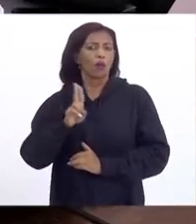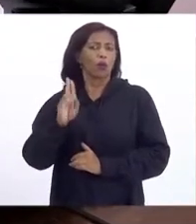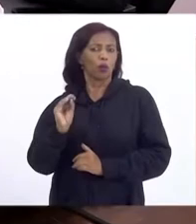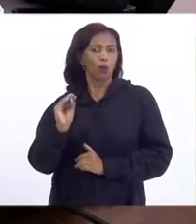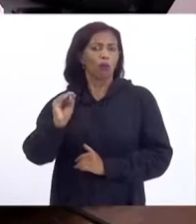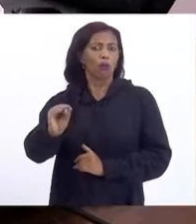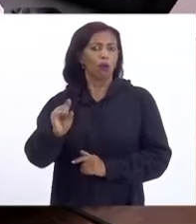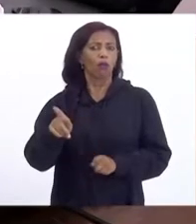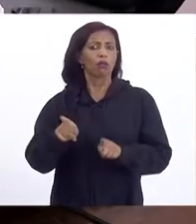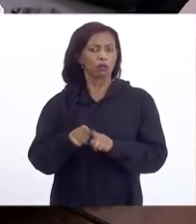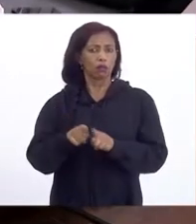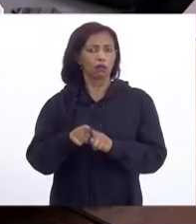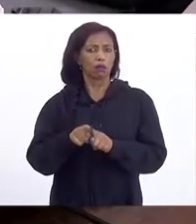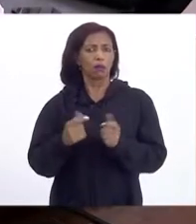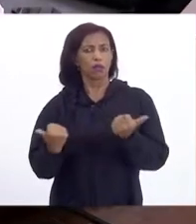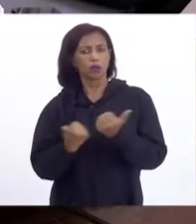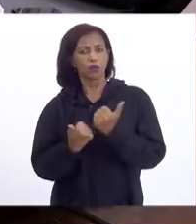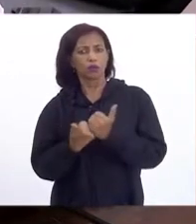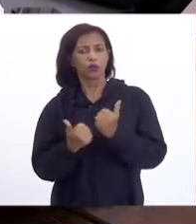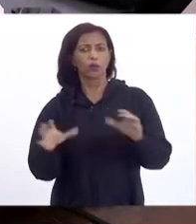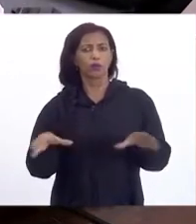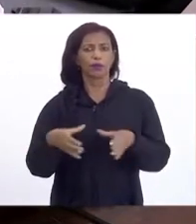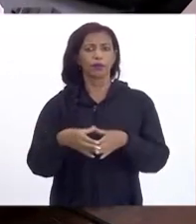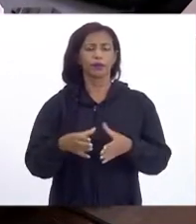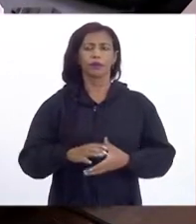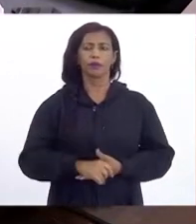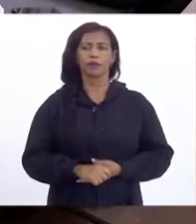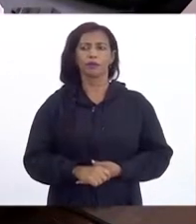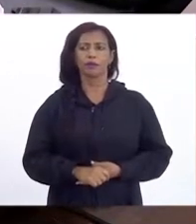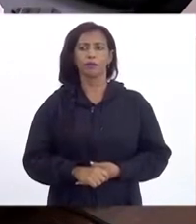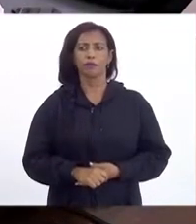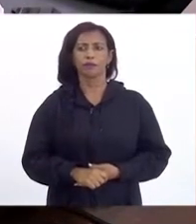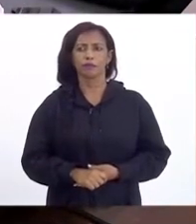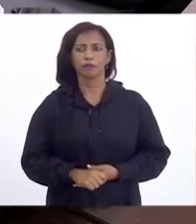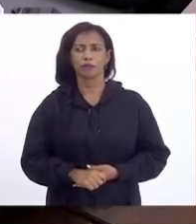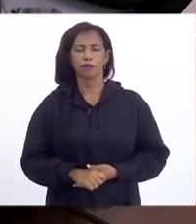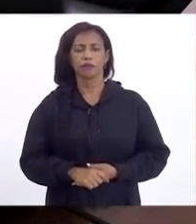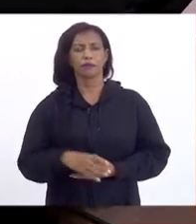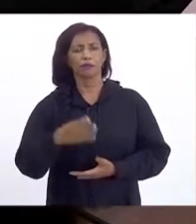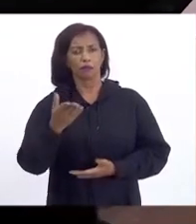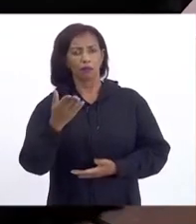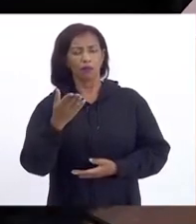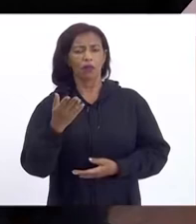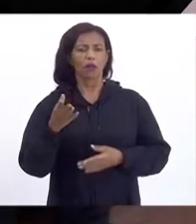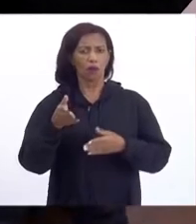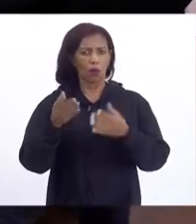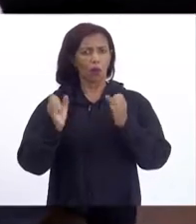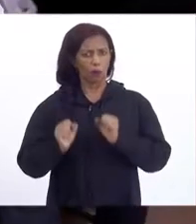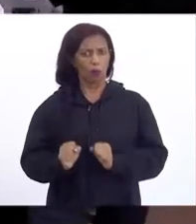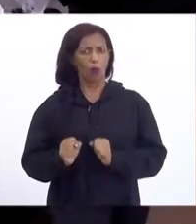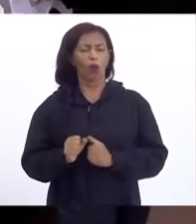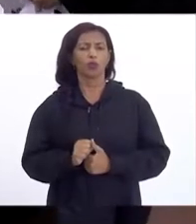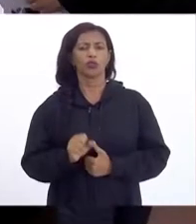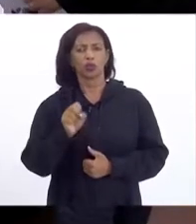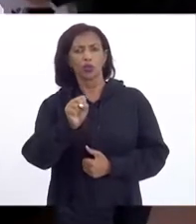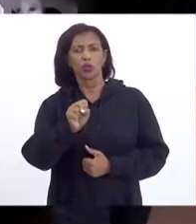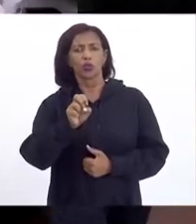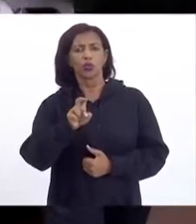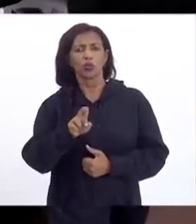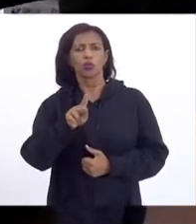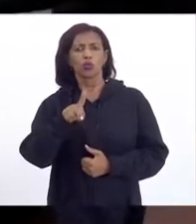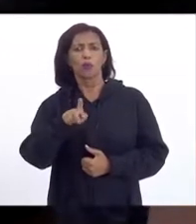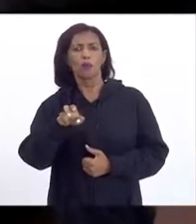disposição para compor a subcomissão. Então, Vossa Excelência, ele entrará como um dos suplentes, porque